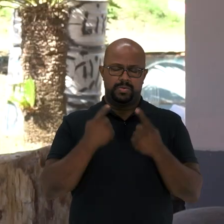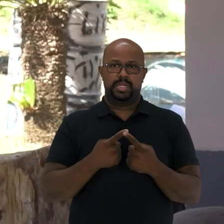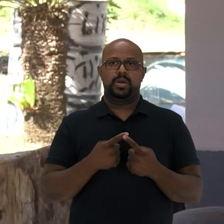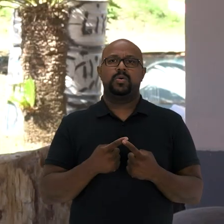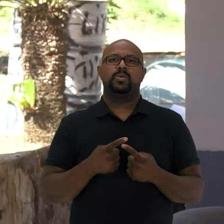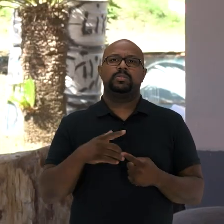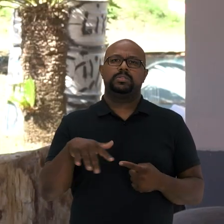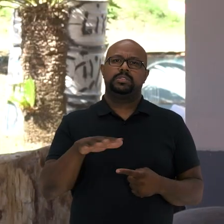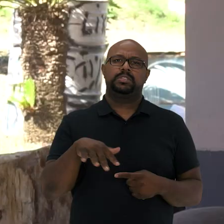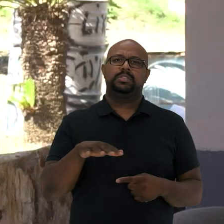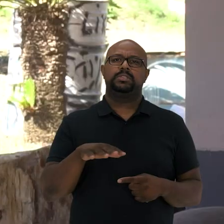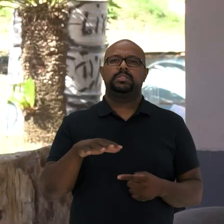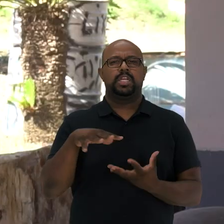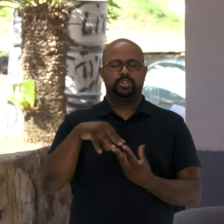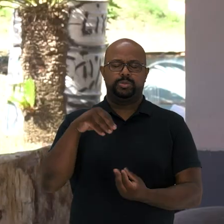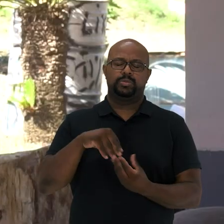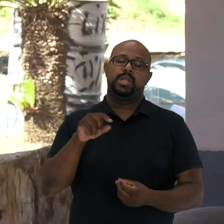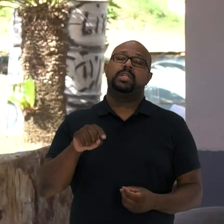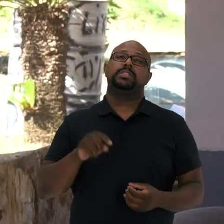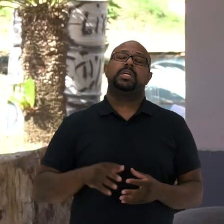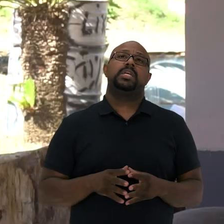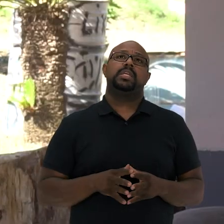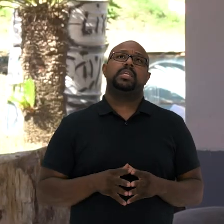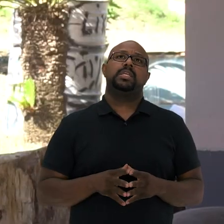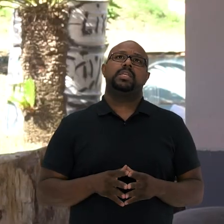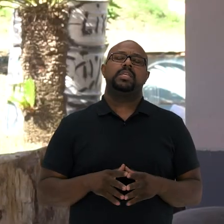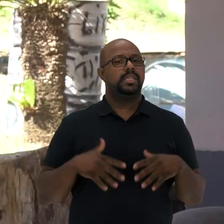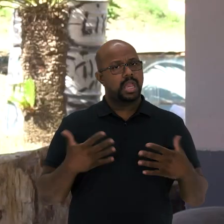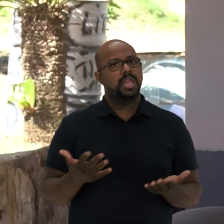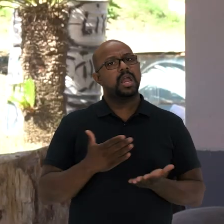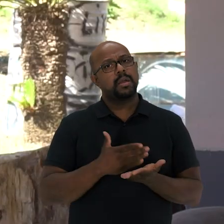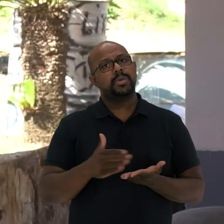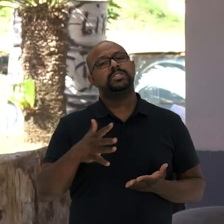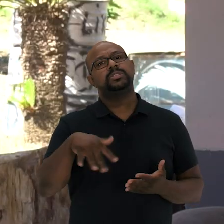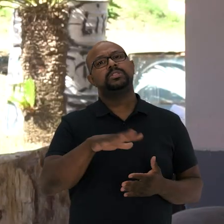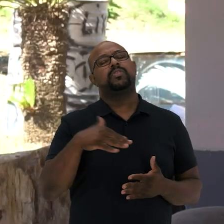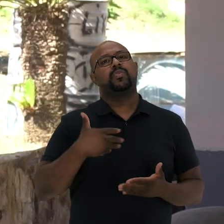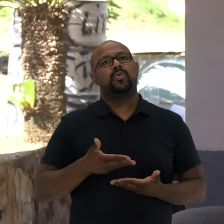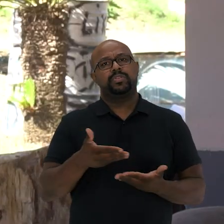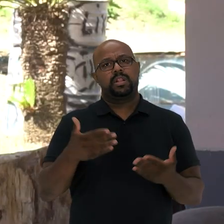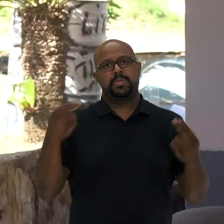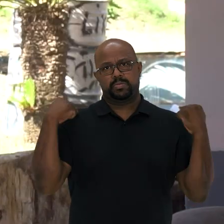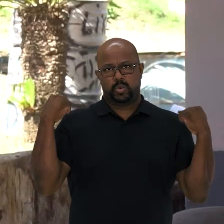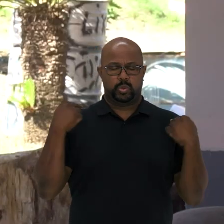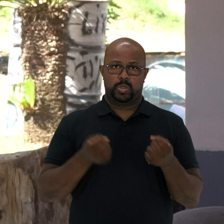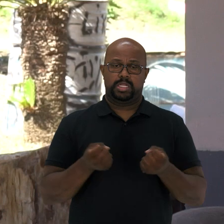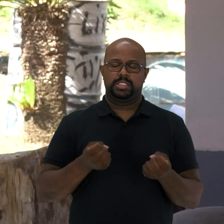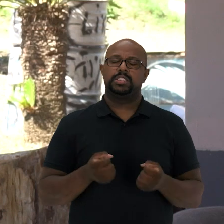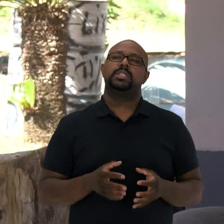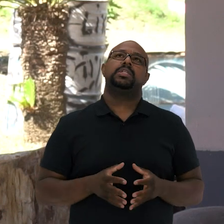numa reunião de estudo espiritualista, né? E aí, a partir disso, eu fui convidado para ser